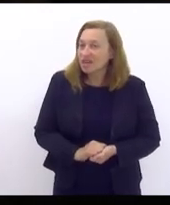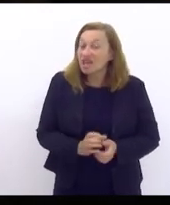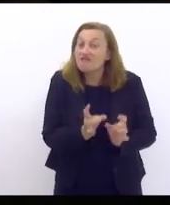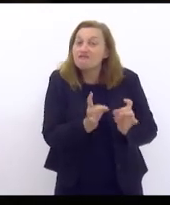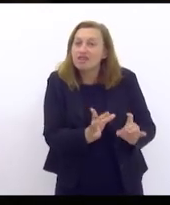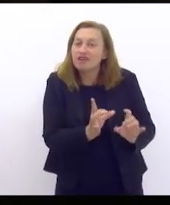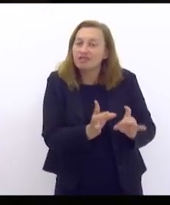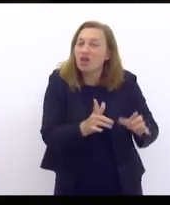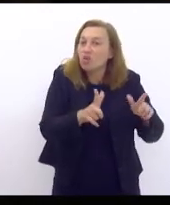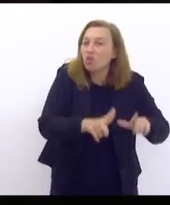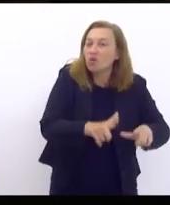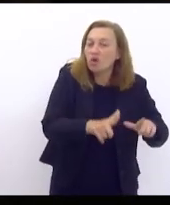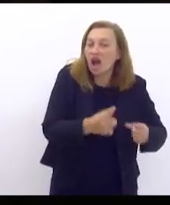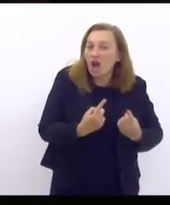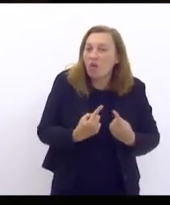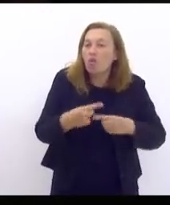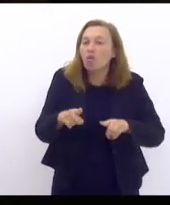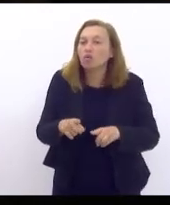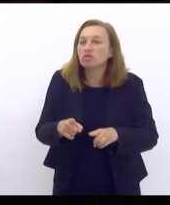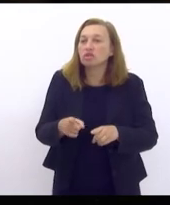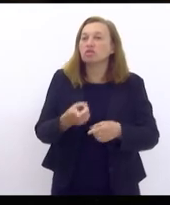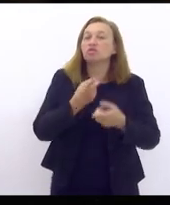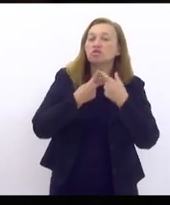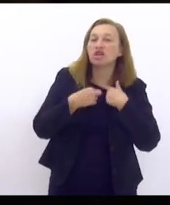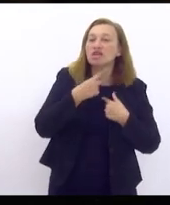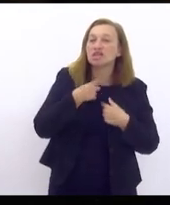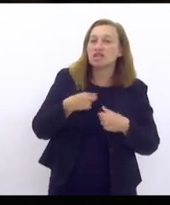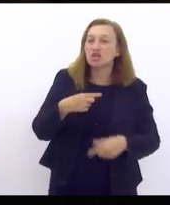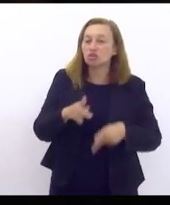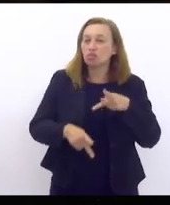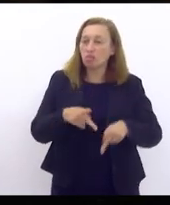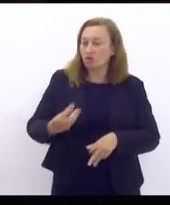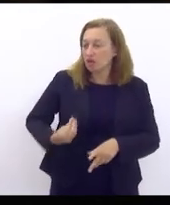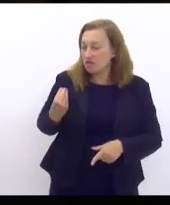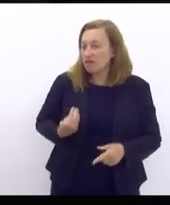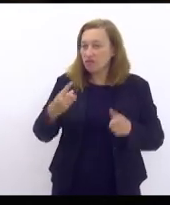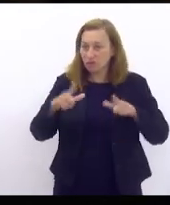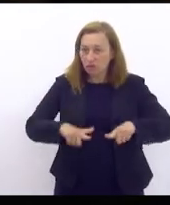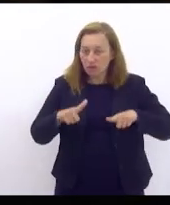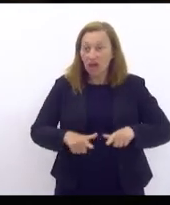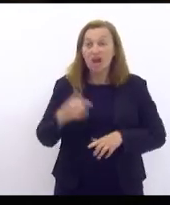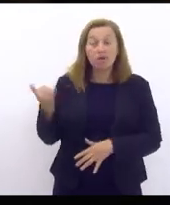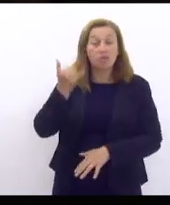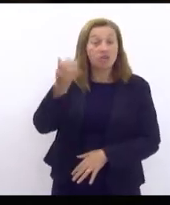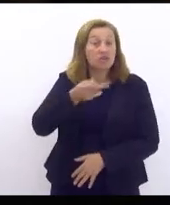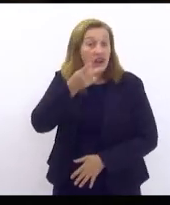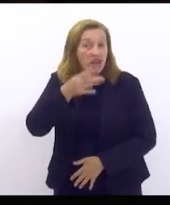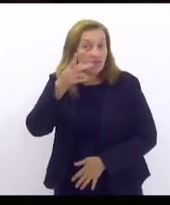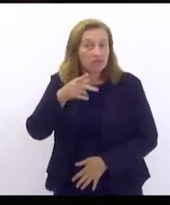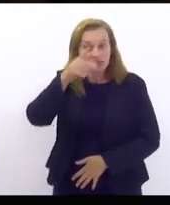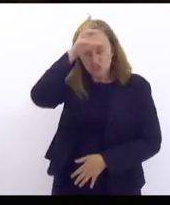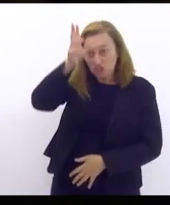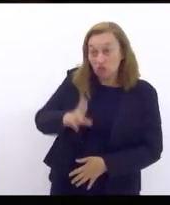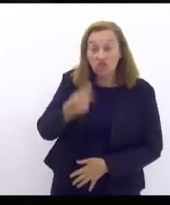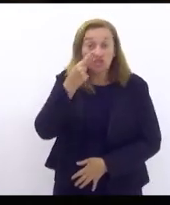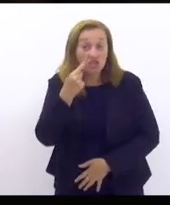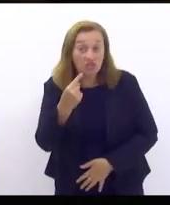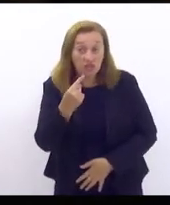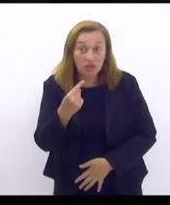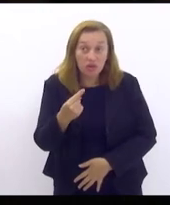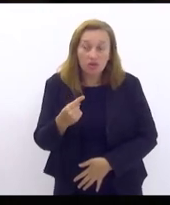privatizar contra a vontade dos feirantes. Isso é importante ser dito, tia Ju, porque a gente viu